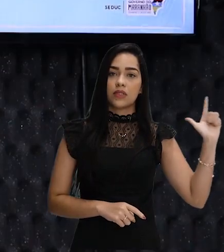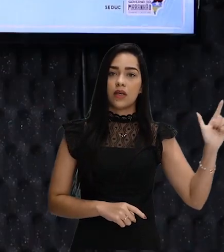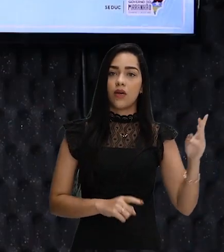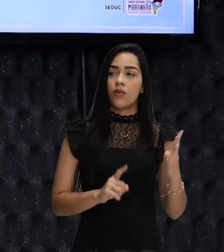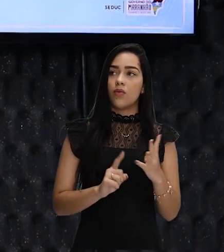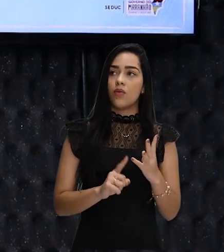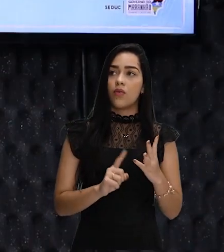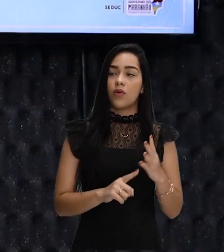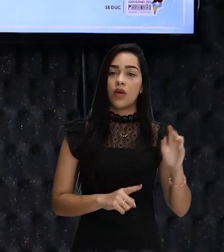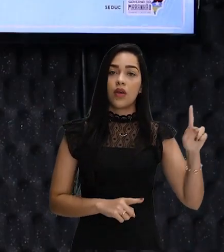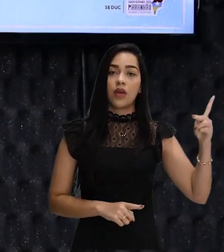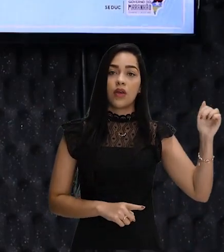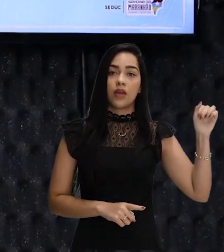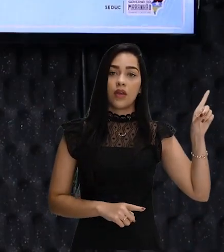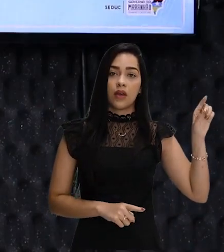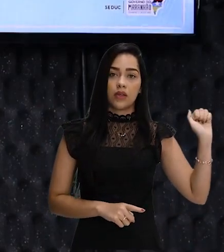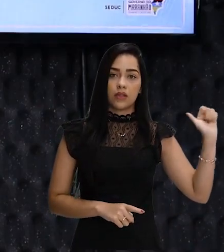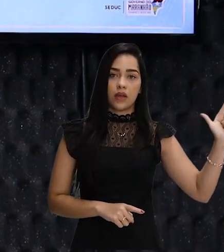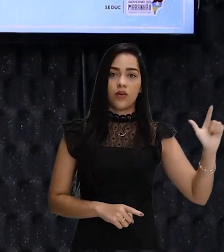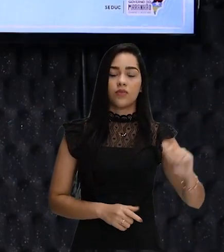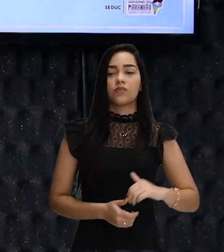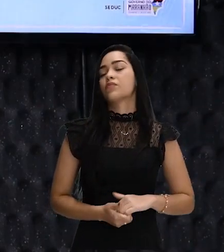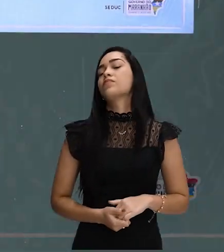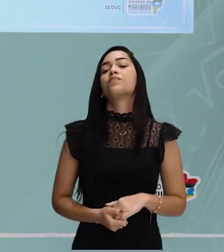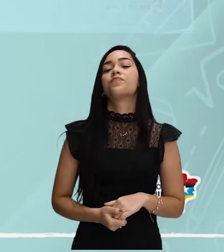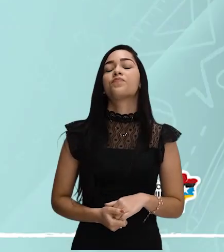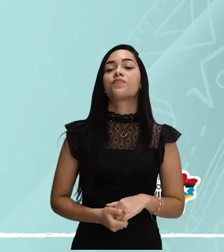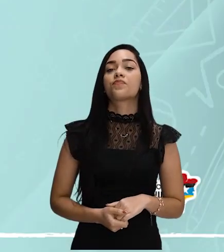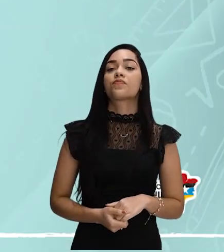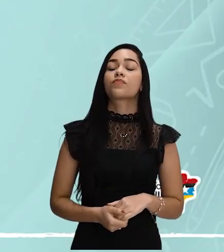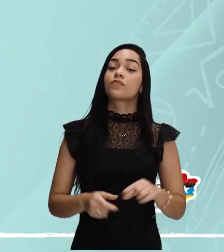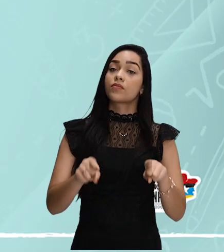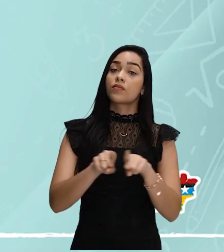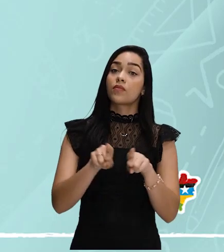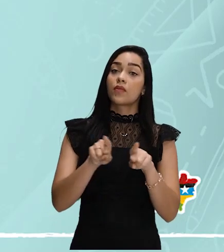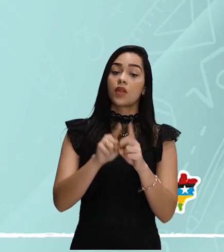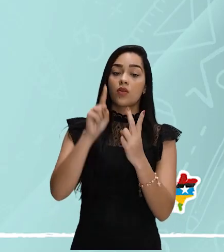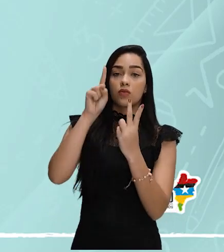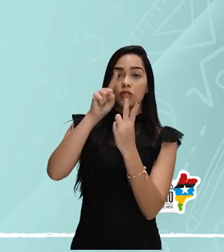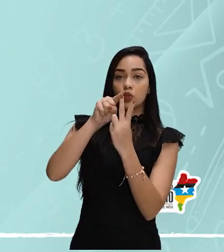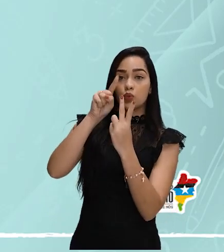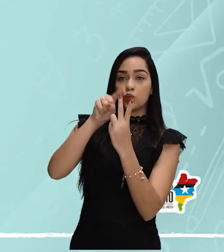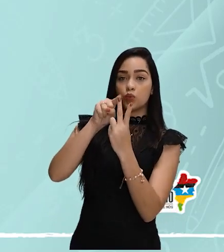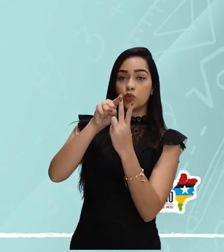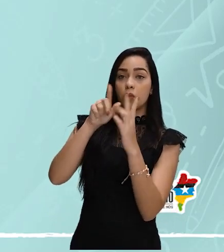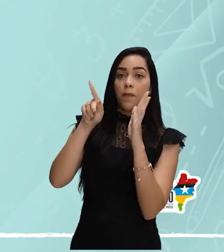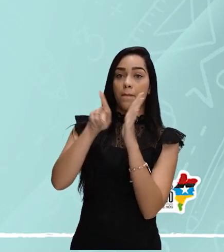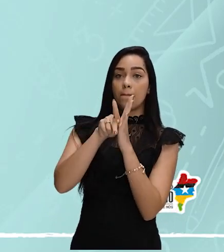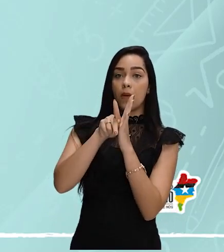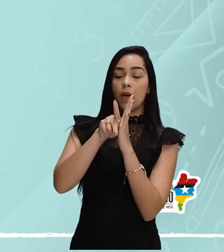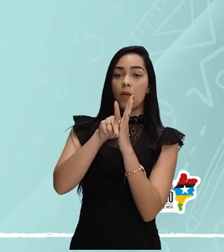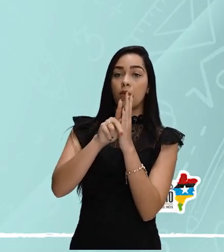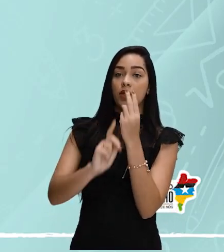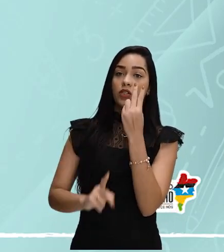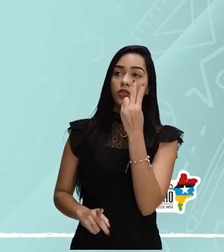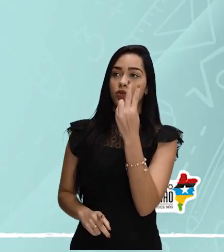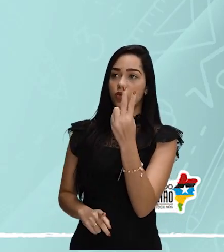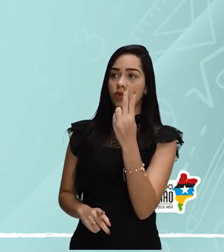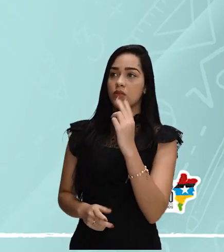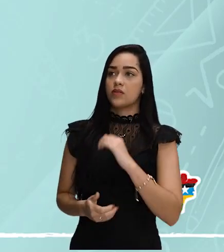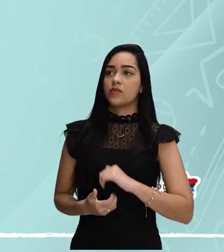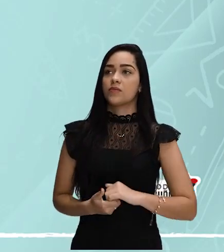ambientes marinhos. Falando do liminociclo, ele é dividido em dois ambientes: